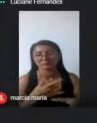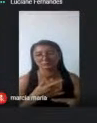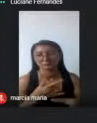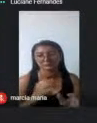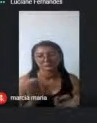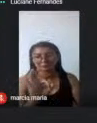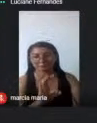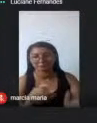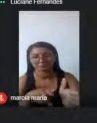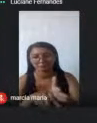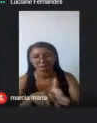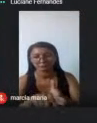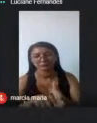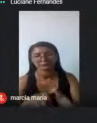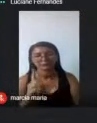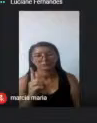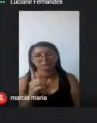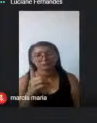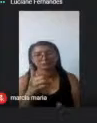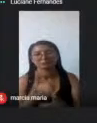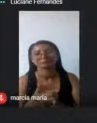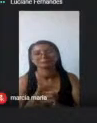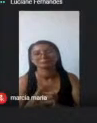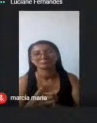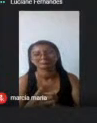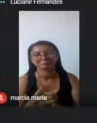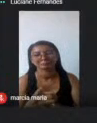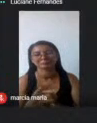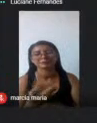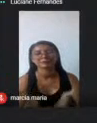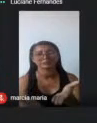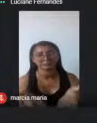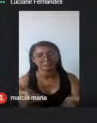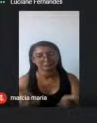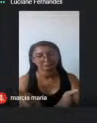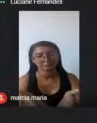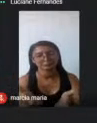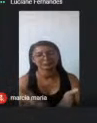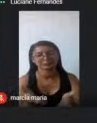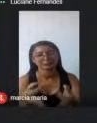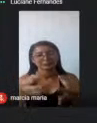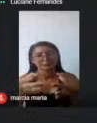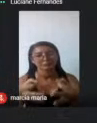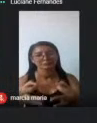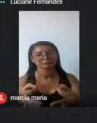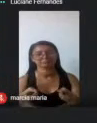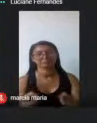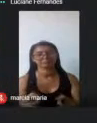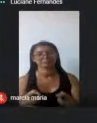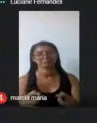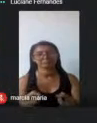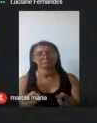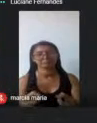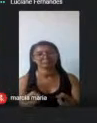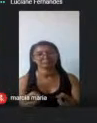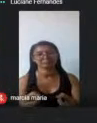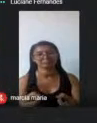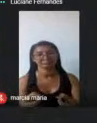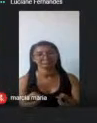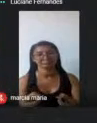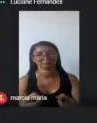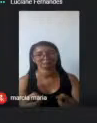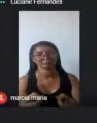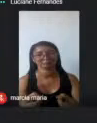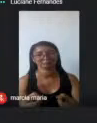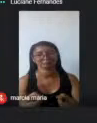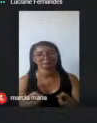diagnóstico adequado e tratar adequadamente e corretamente, de forma que você preenche